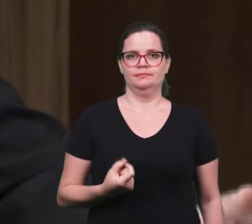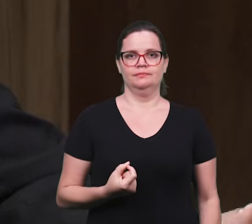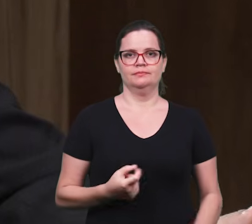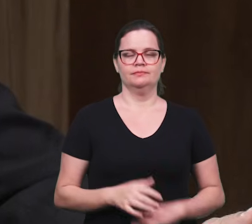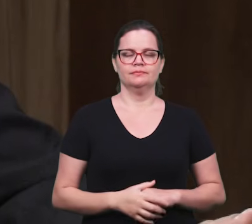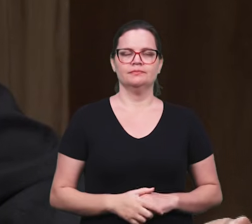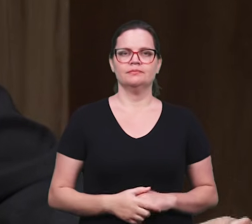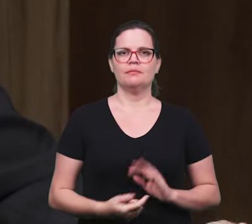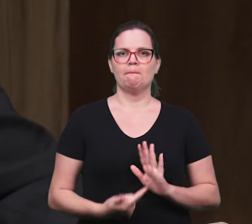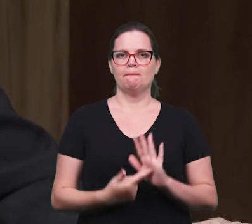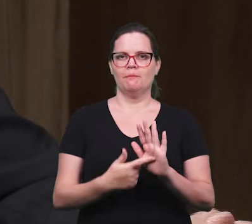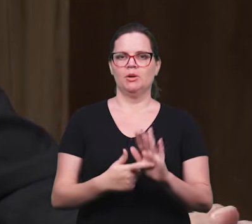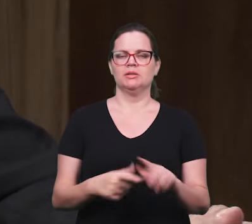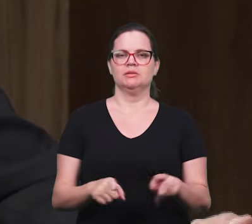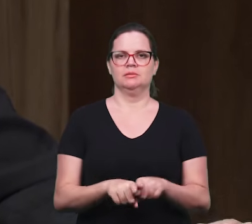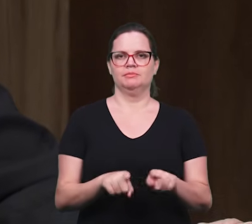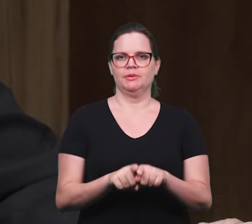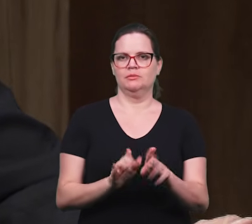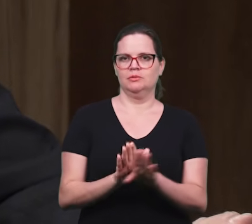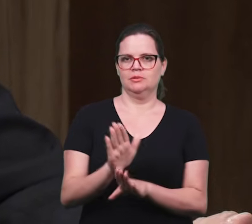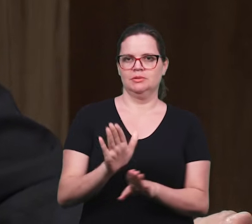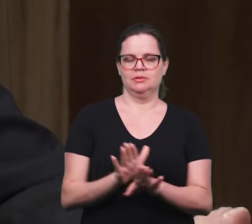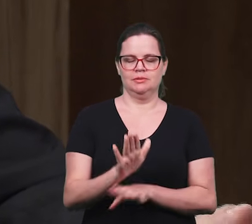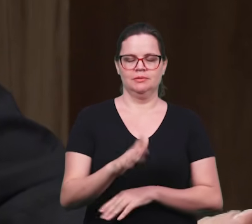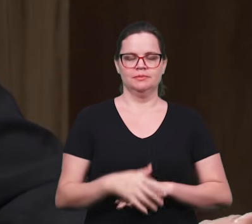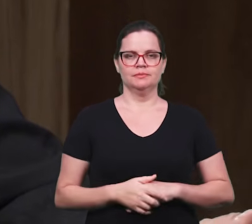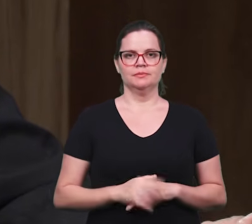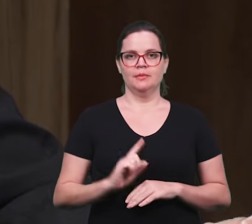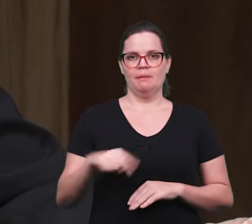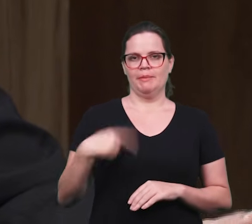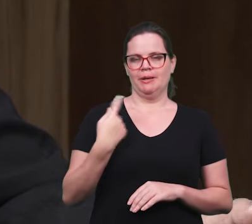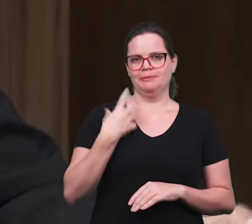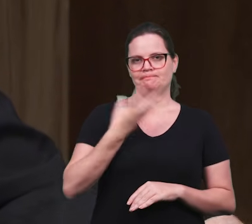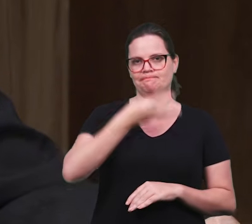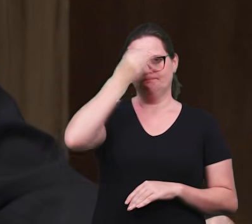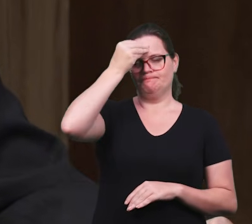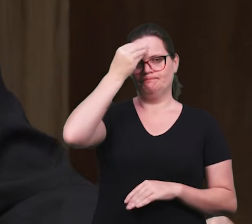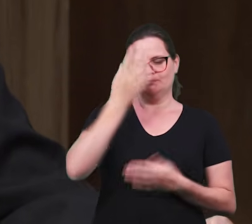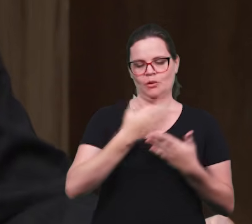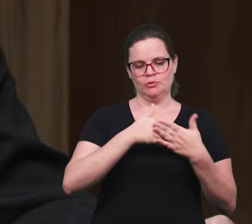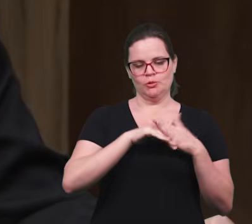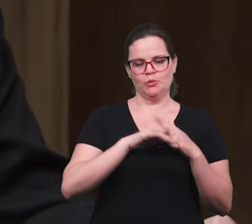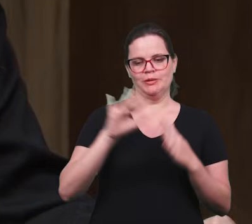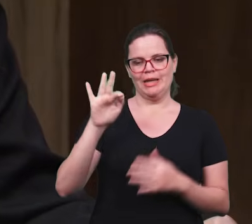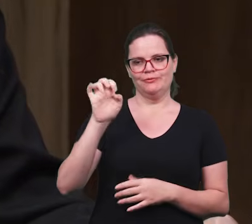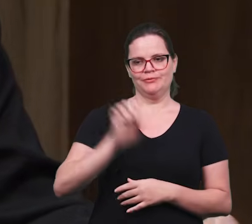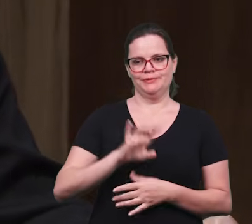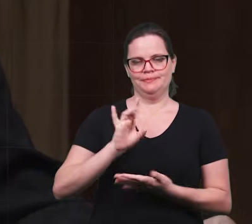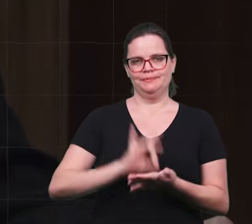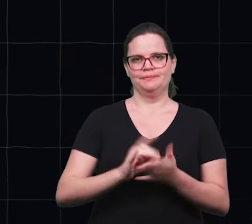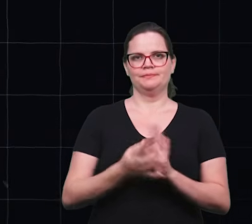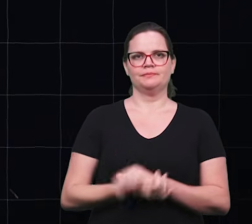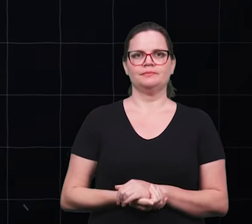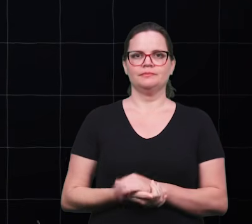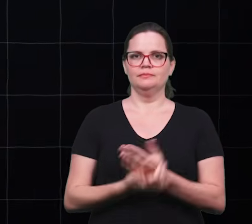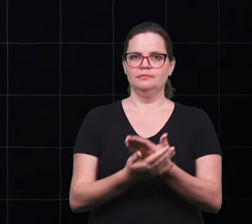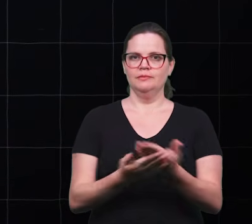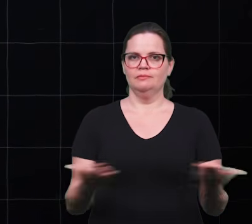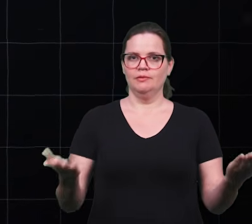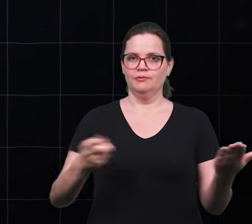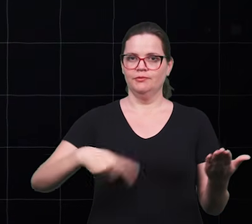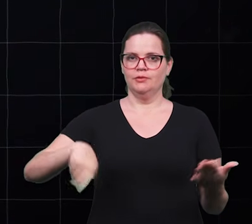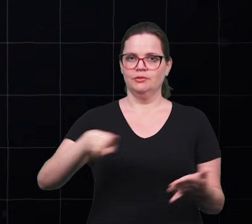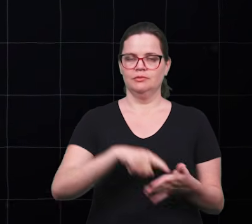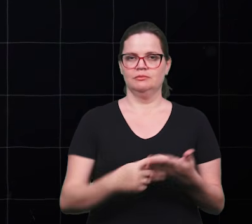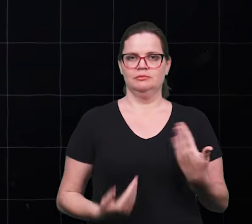há um conselho 20 e 21 para nós guardarmos essa fé, né? O texto diz assim, mas vós, amados,